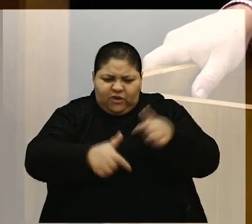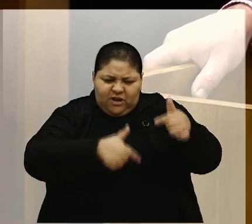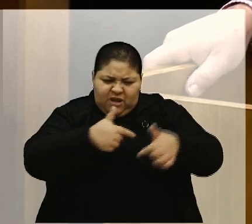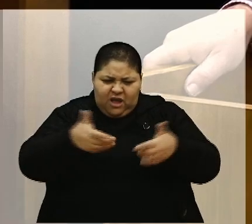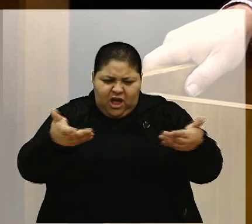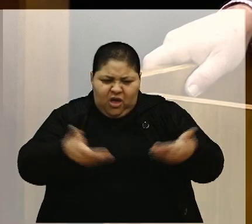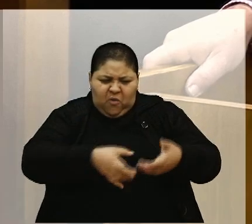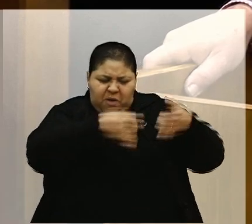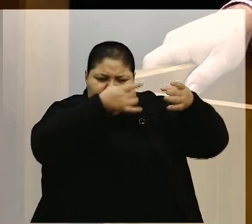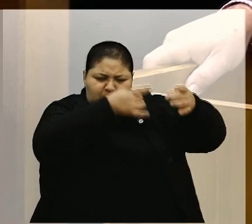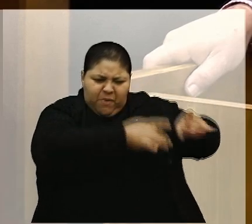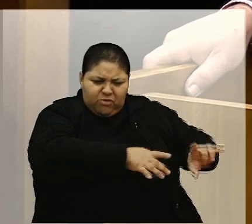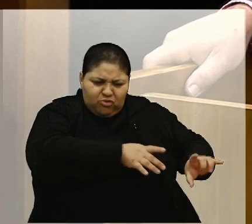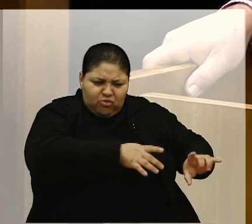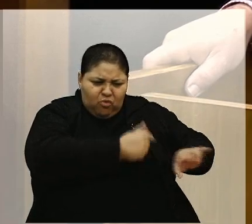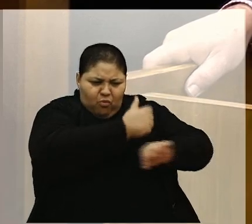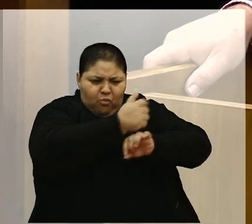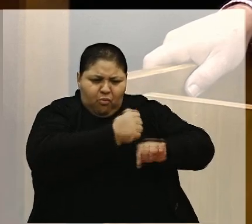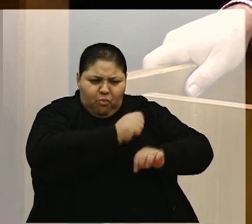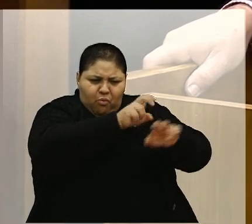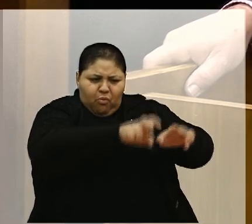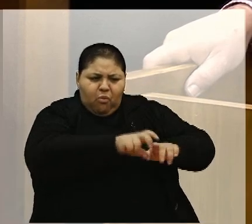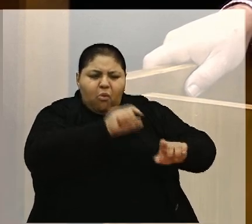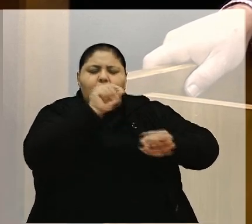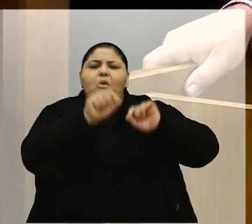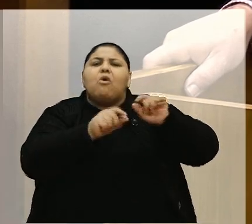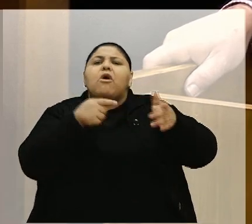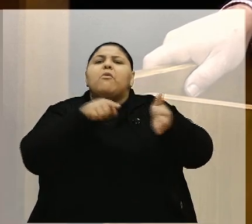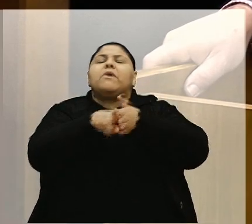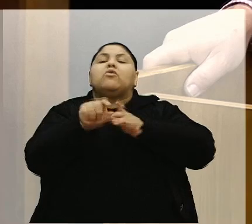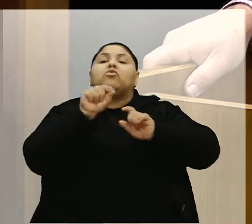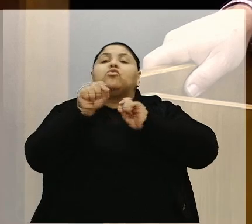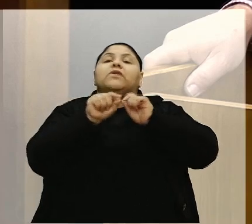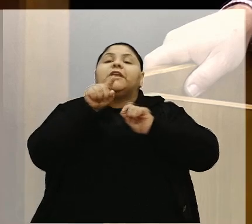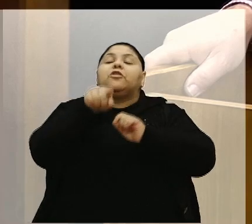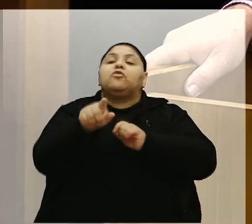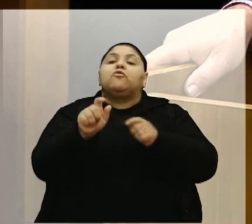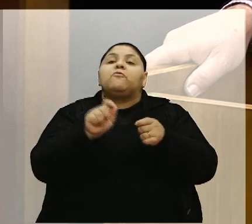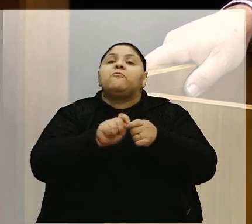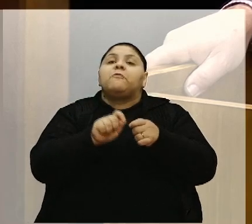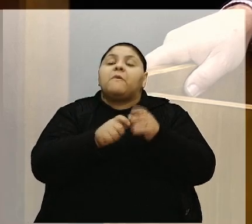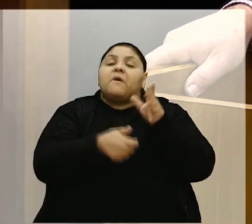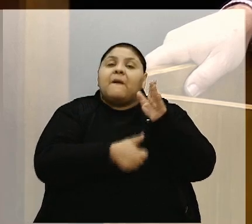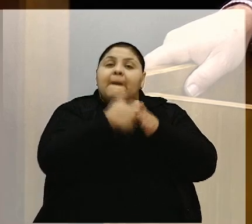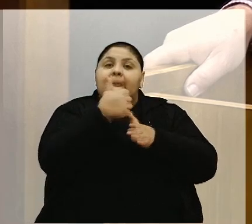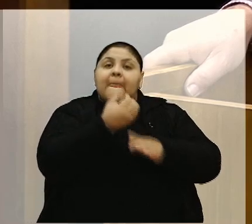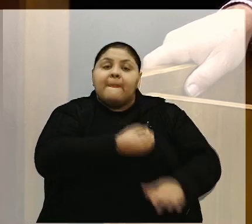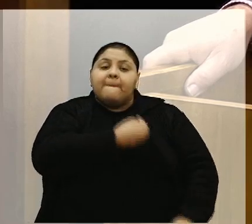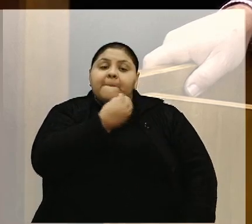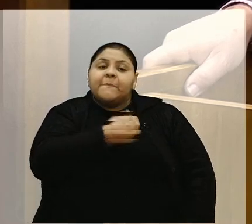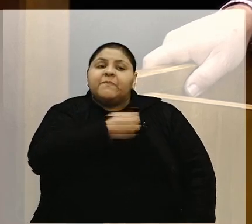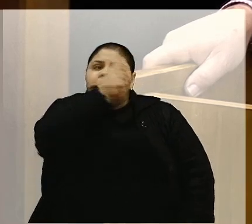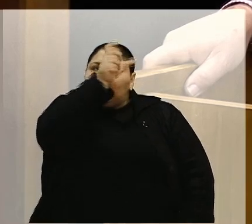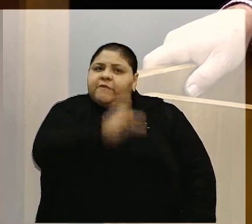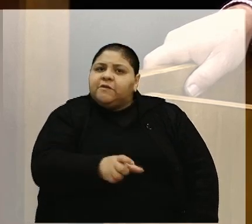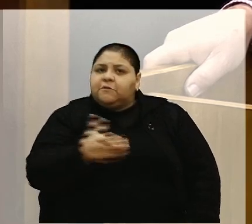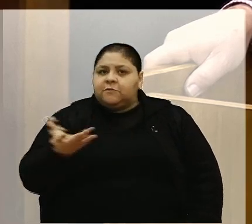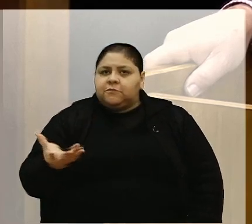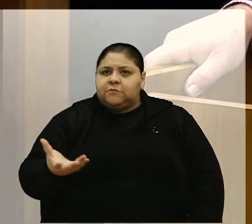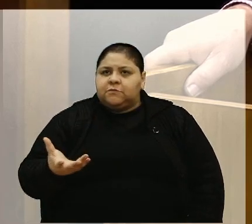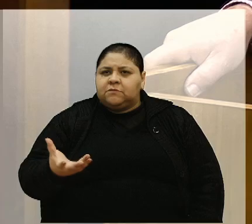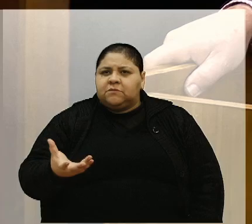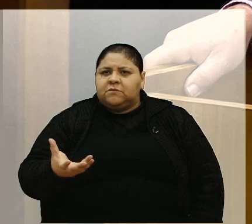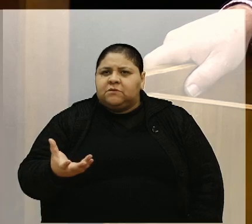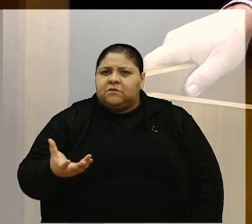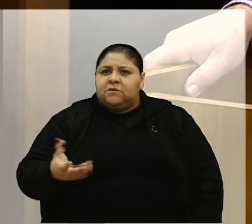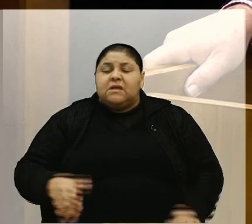eu pergunto para essa pessoa, o que tu tem feito para melhorar a vida dessa gente? E lá pegar